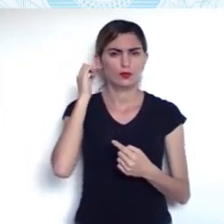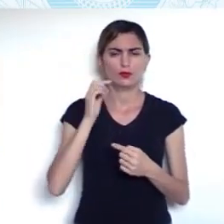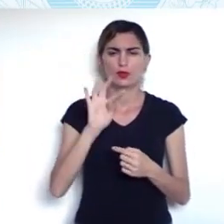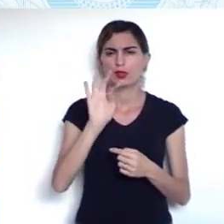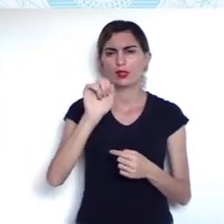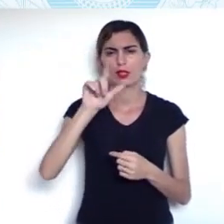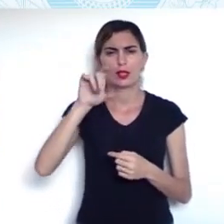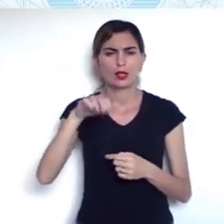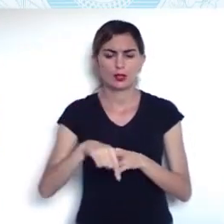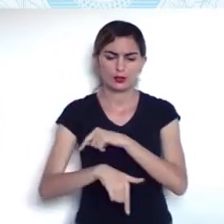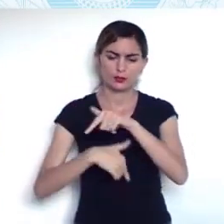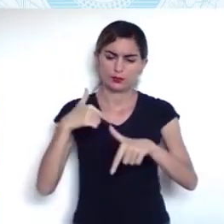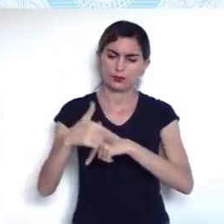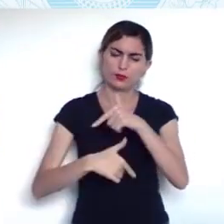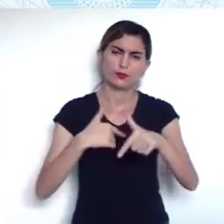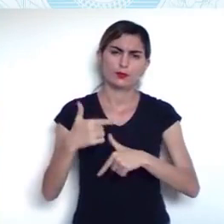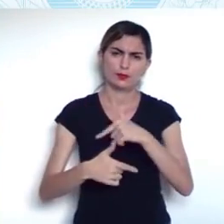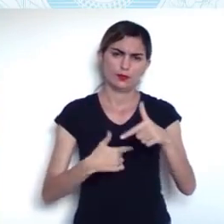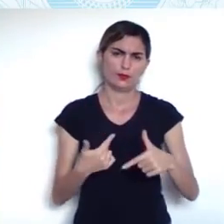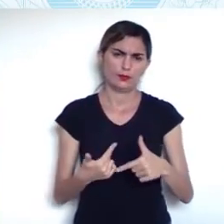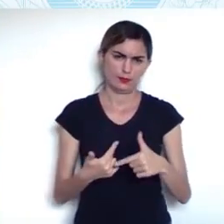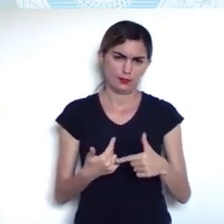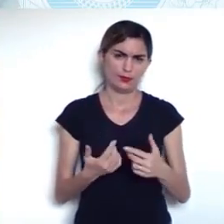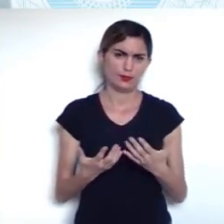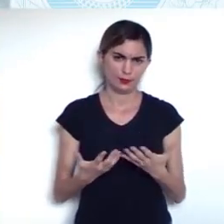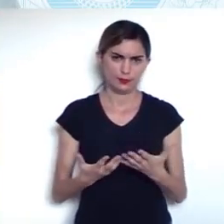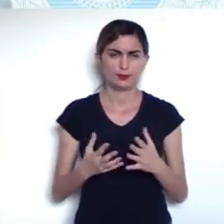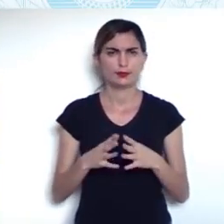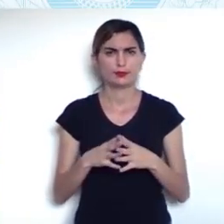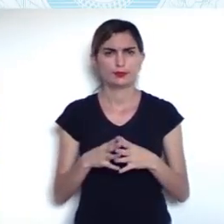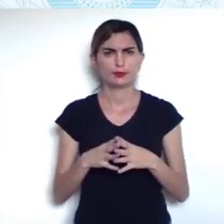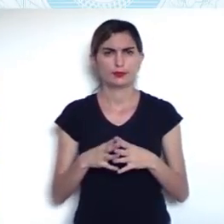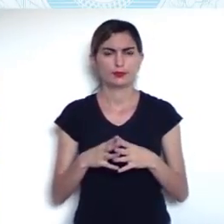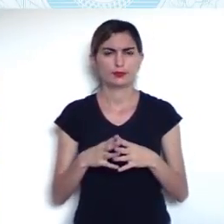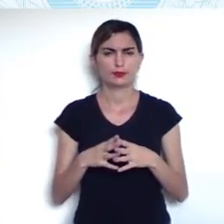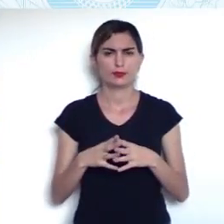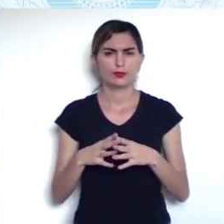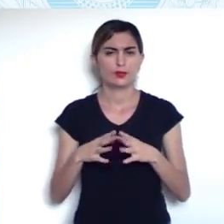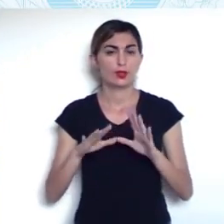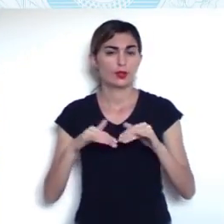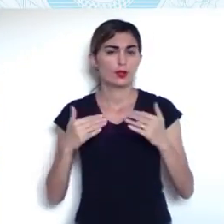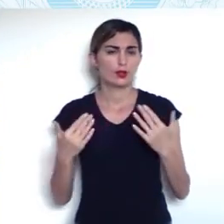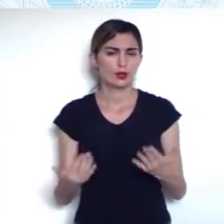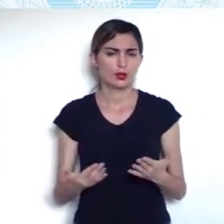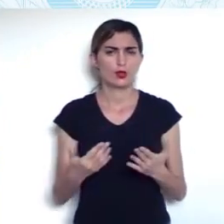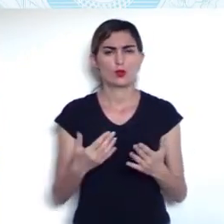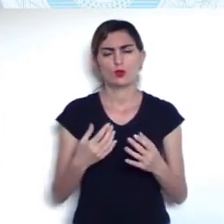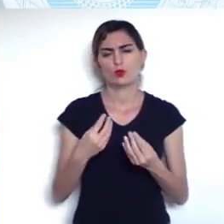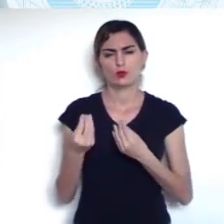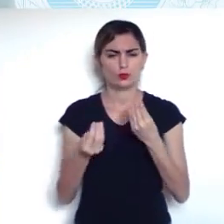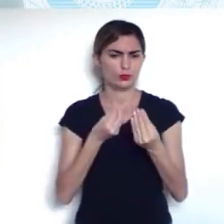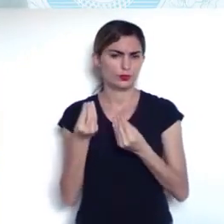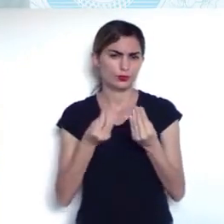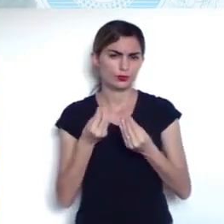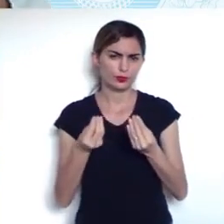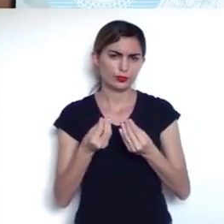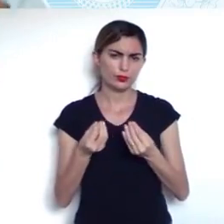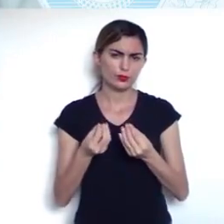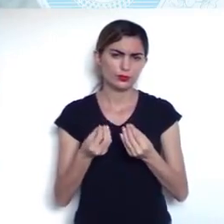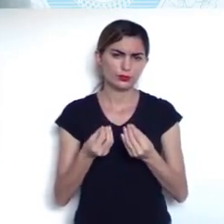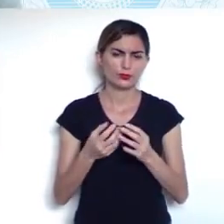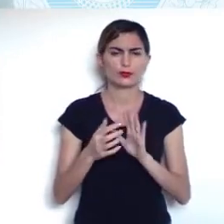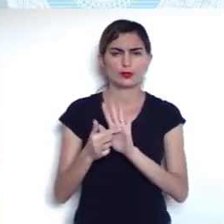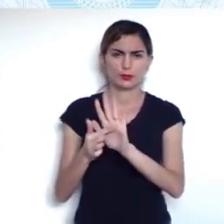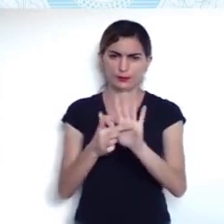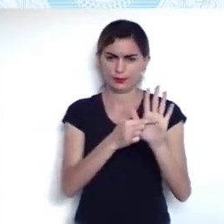valorizando o talento e o trabalho. E o humanismo. Então, conforme